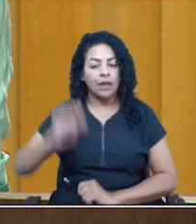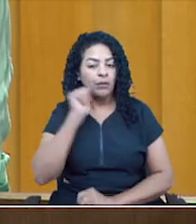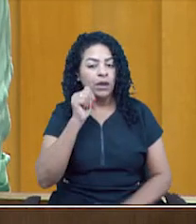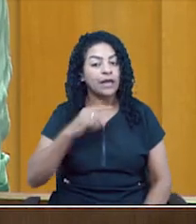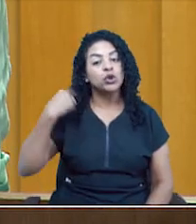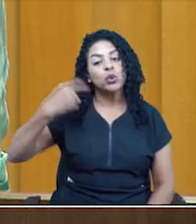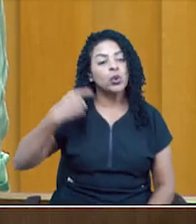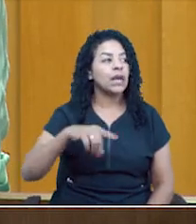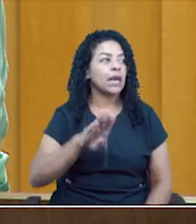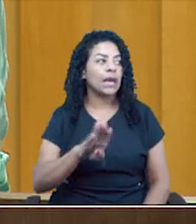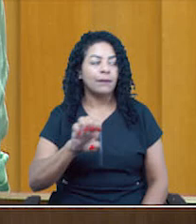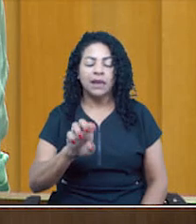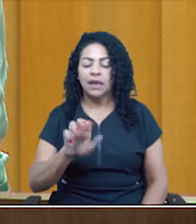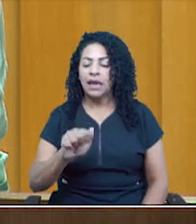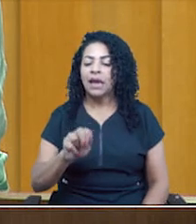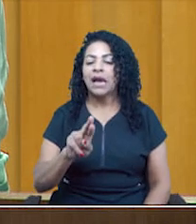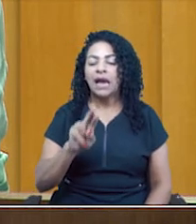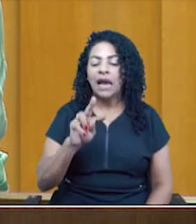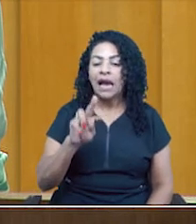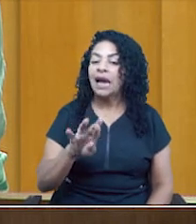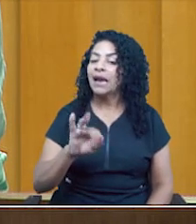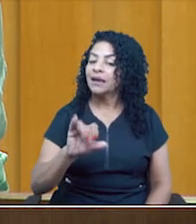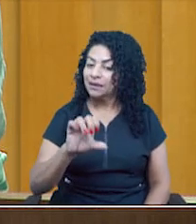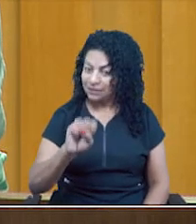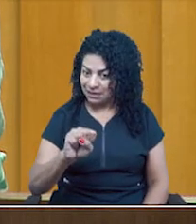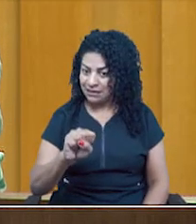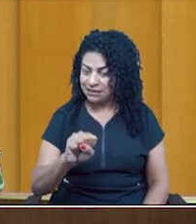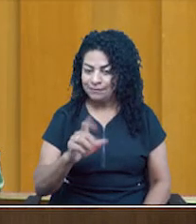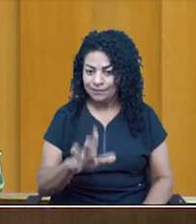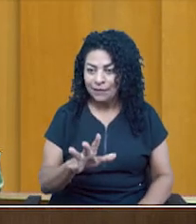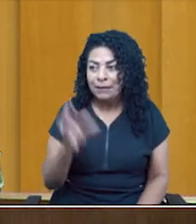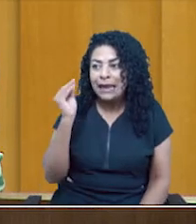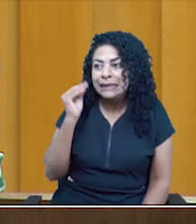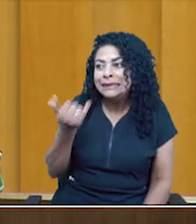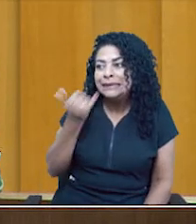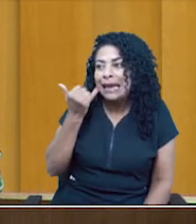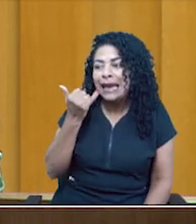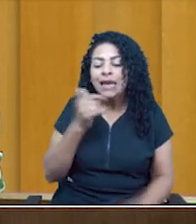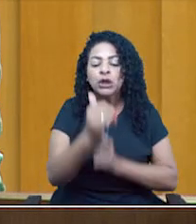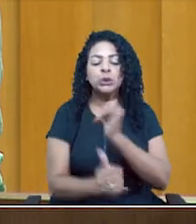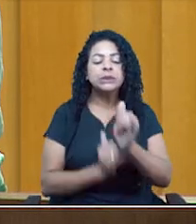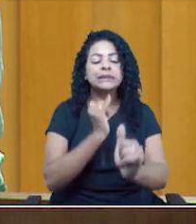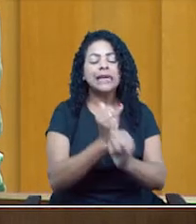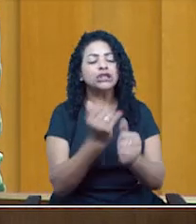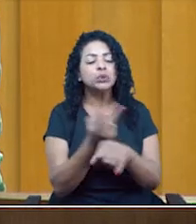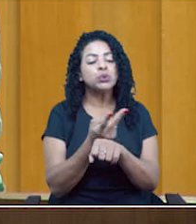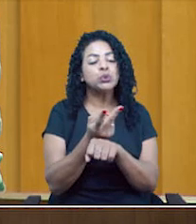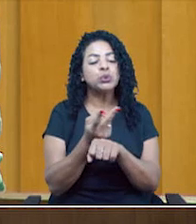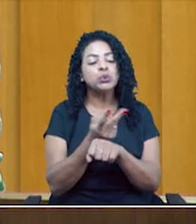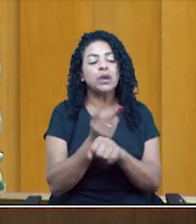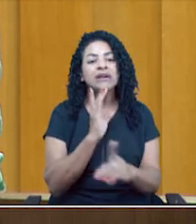eu tentei procurar outro dia o telefone pelo site de uma unidade judiciária nossa e não encontrei.